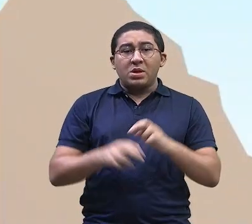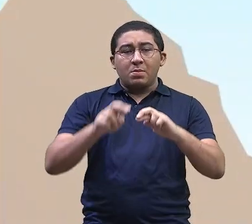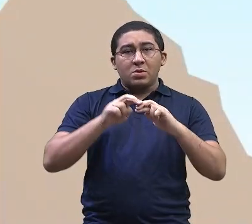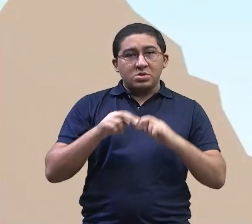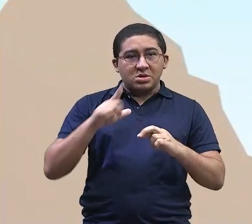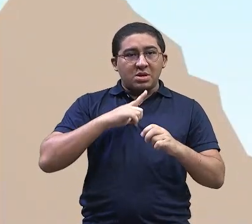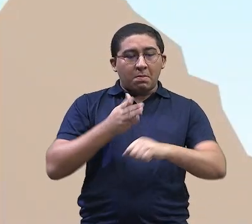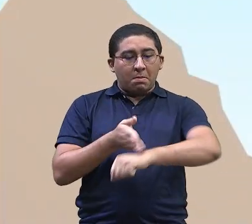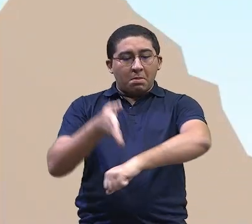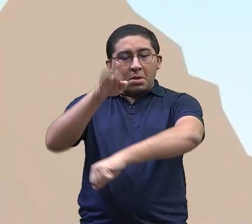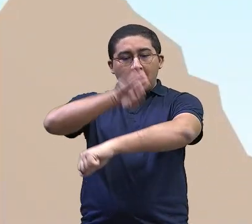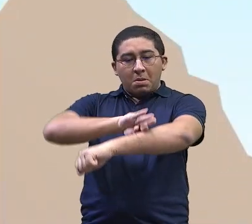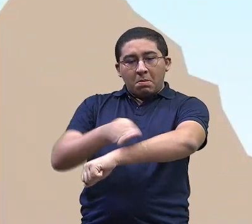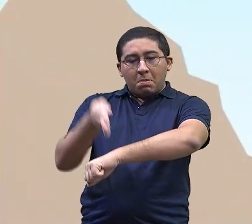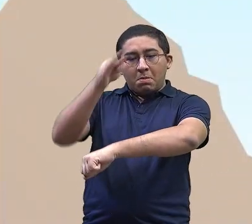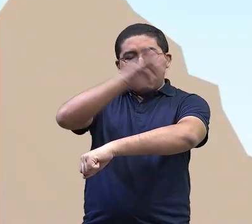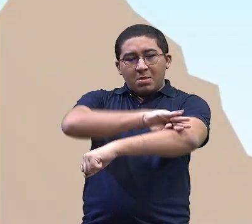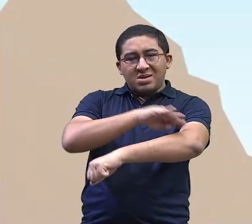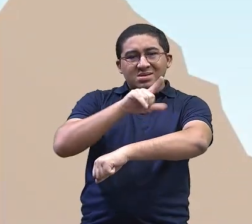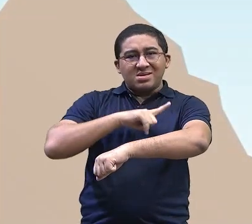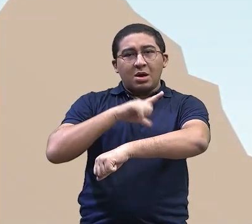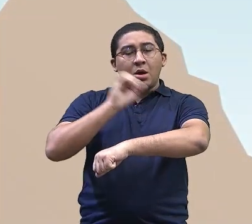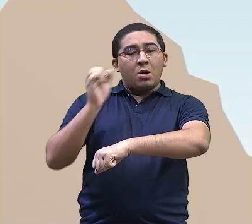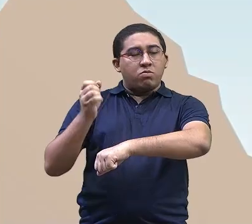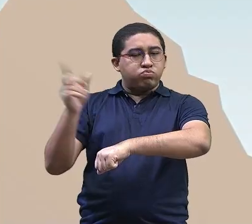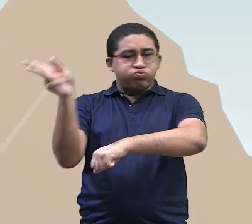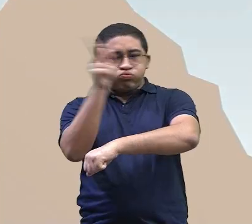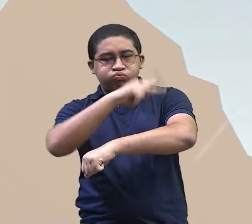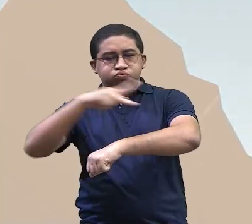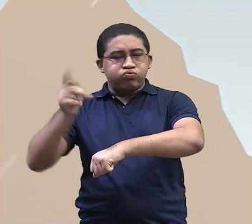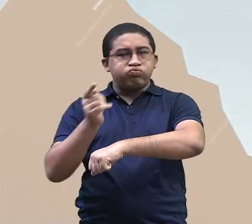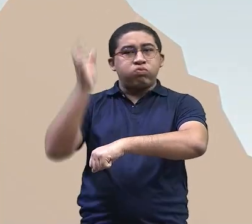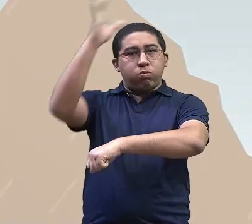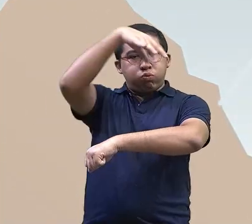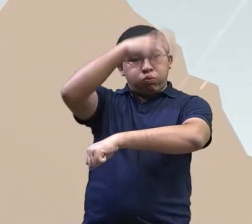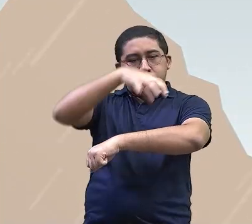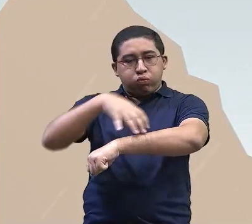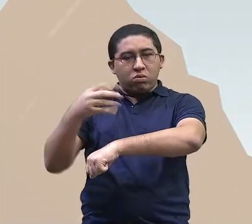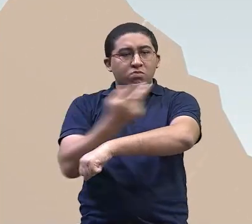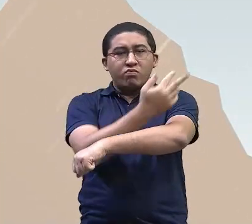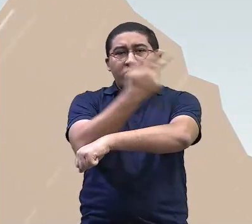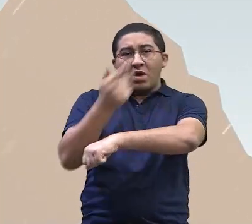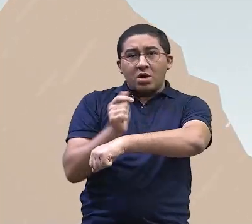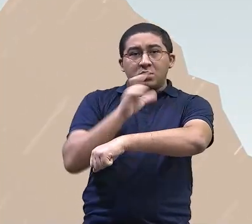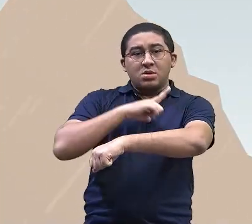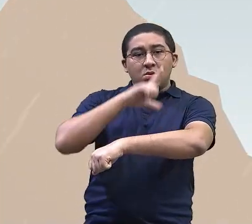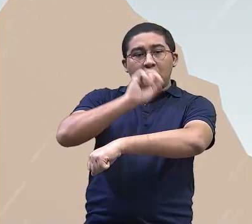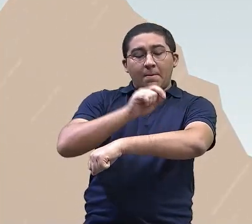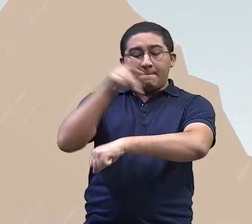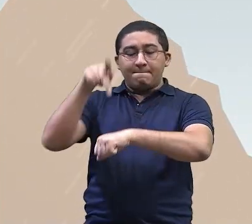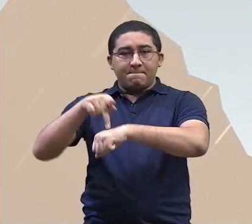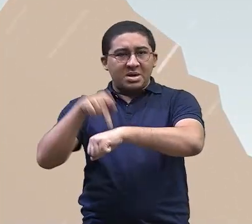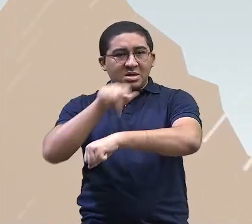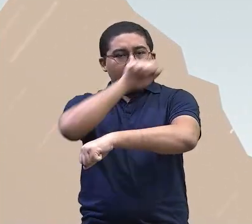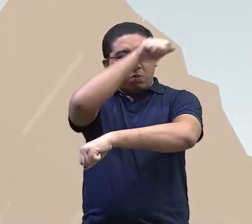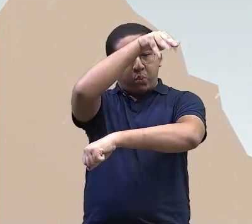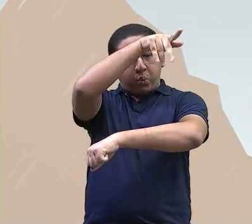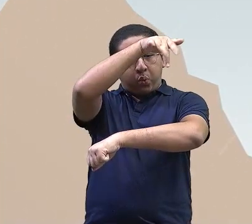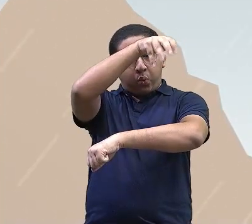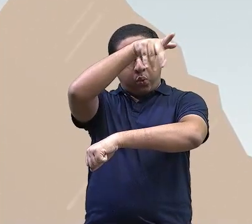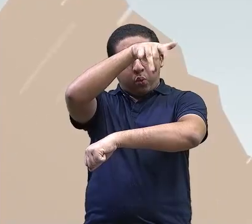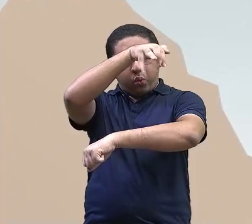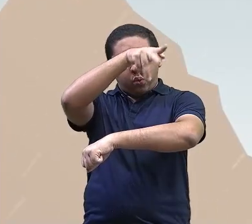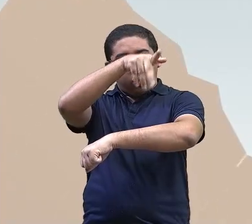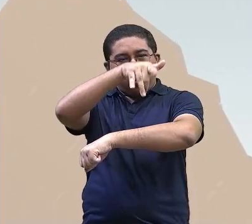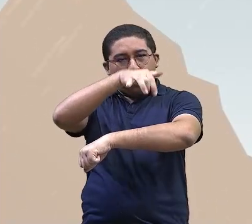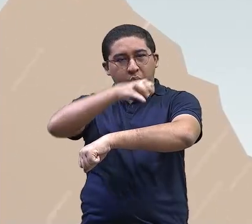que as rochas começam a ter por conta dos agentes externos, como as águas e os ventos, os escudos cristalinos começam a se desgastar